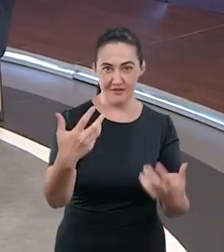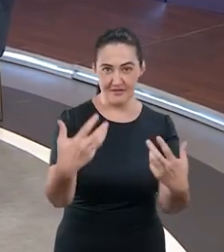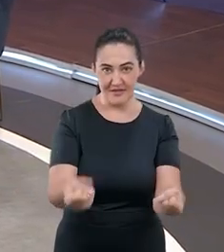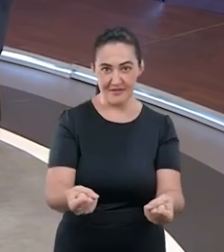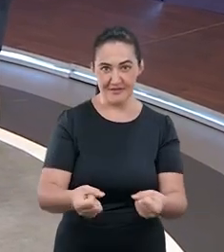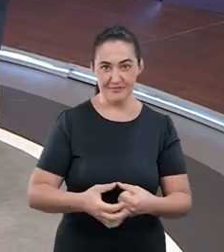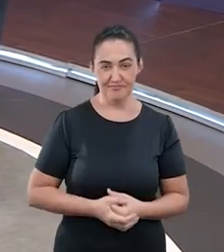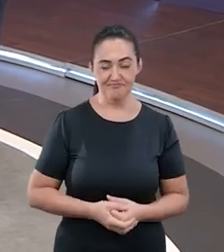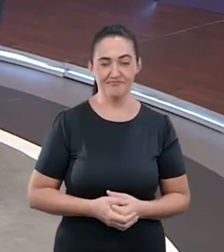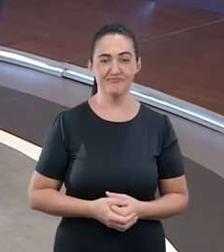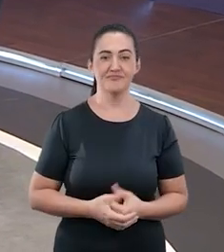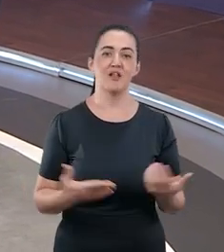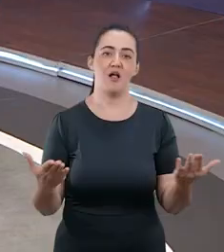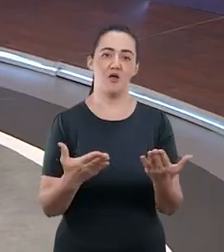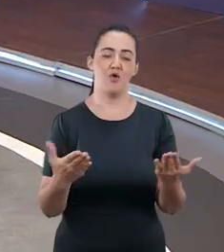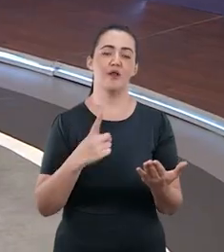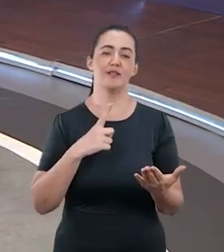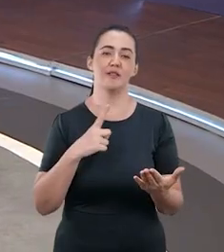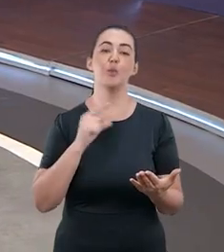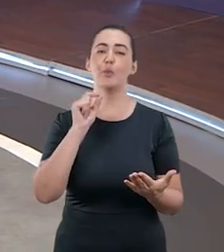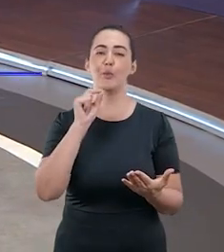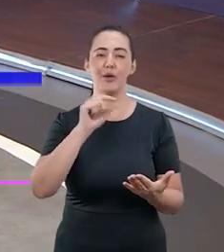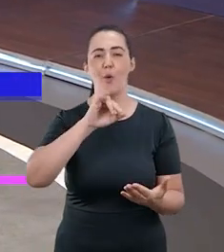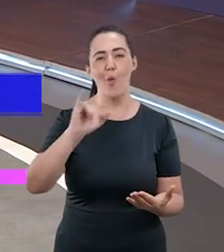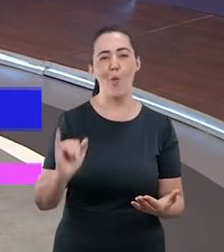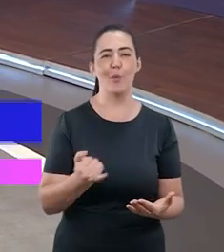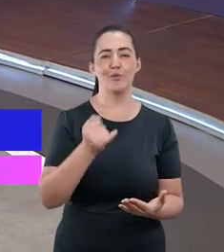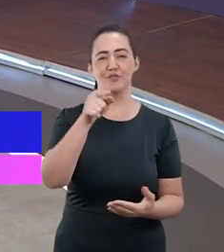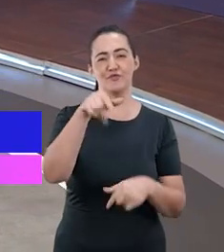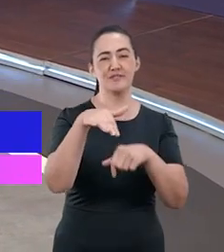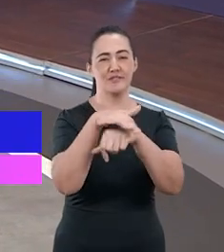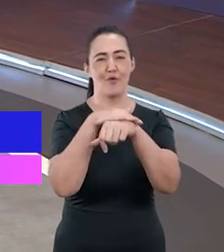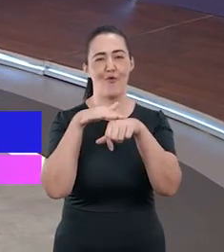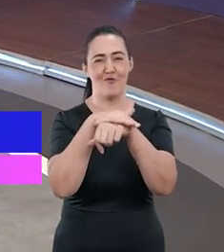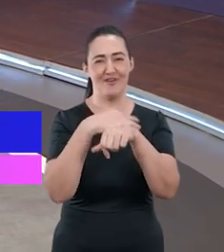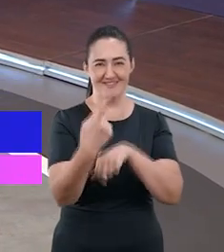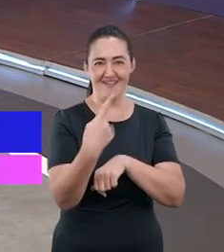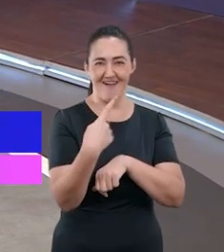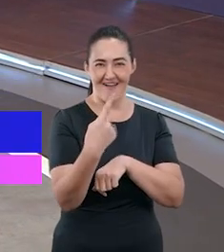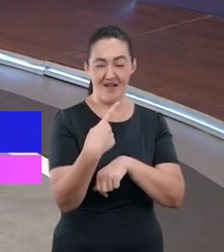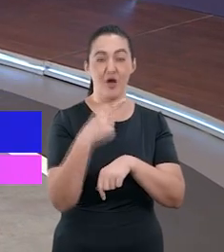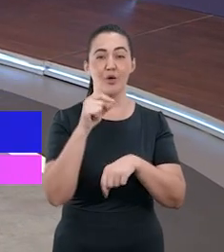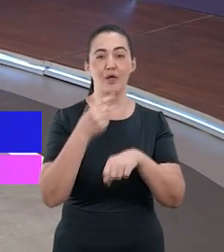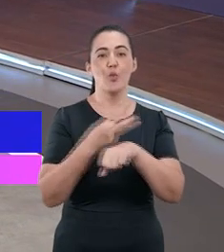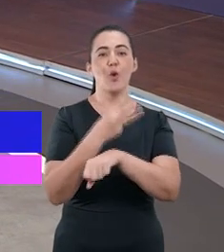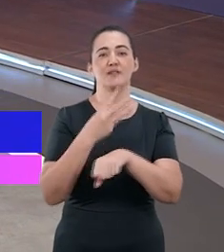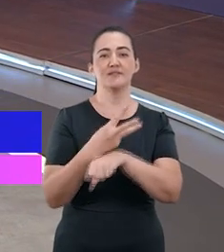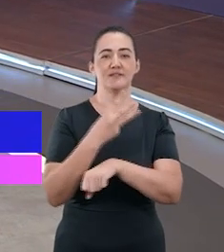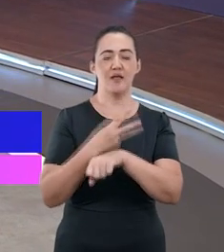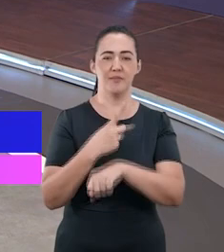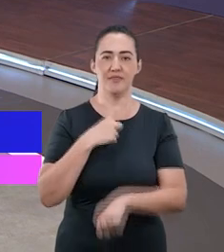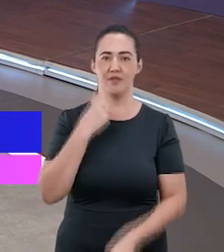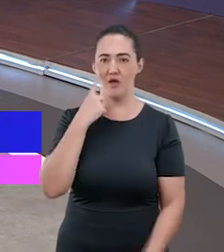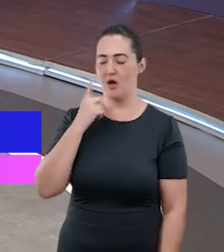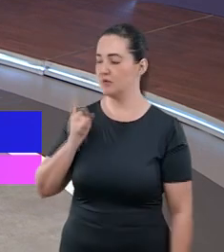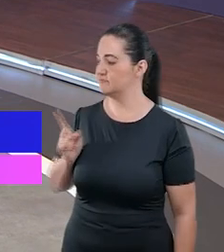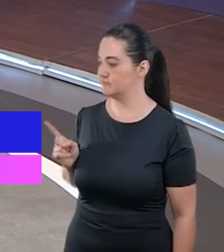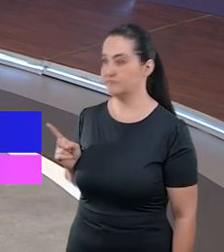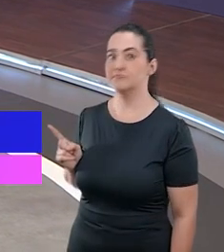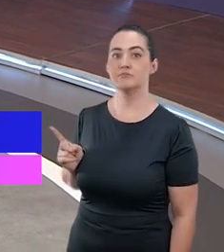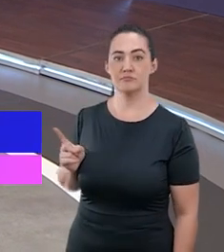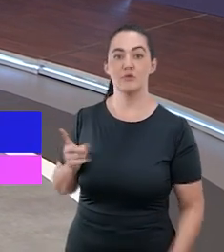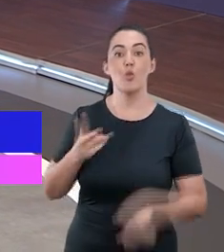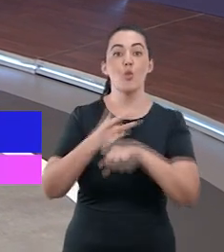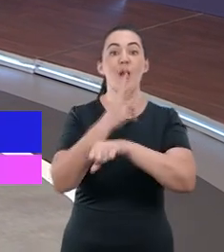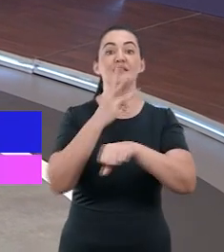o WhatsApp aberto do Arena do Futuro. O número está passando aqui embaixo. Esse WhatsApp é o WhatsApp